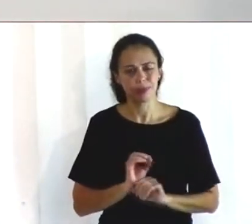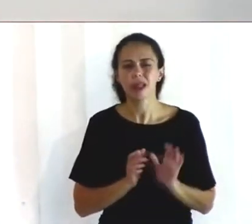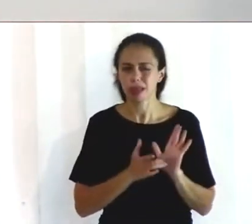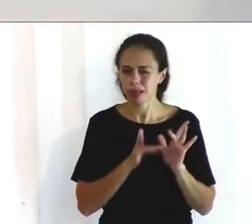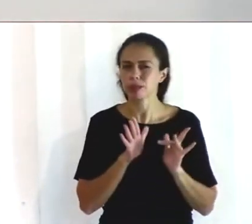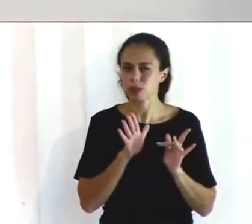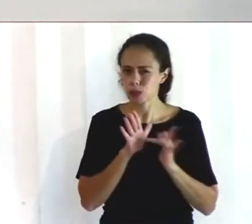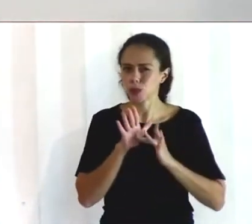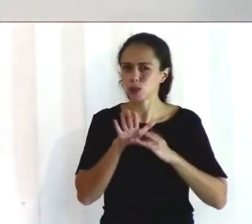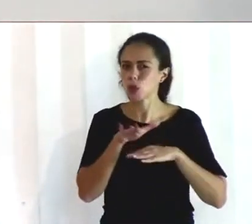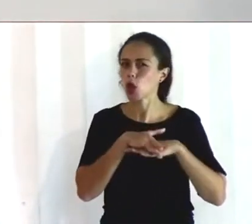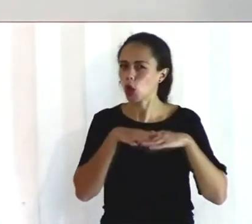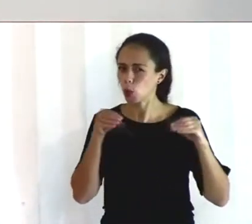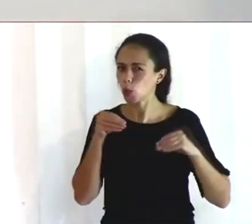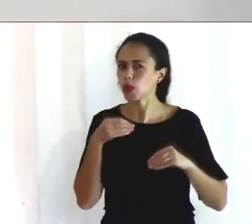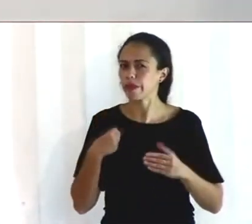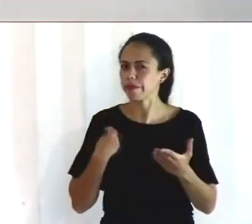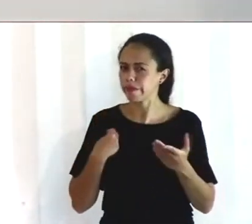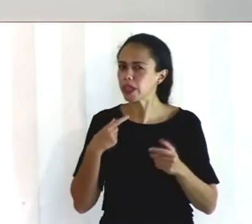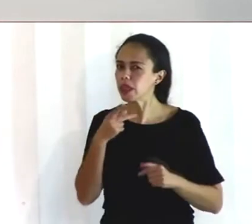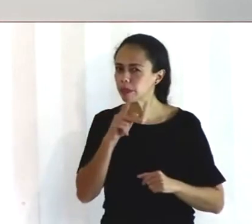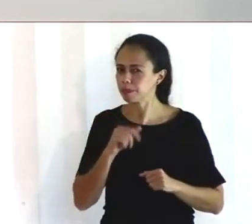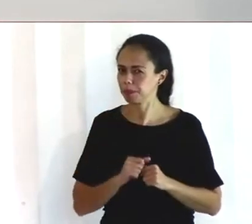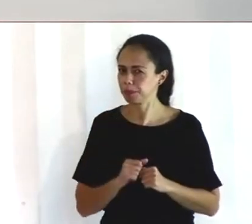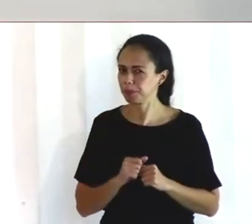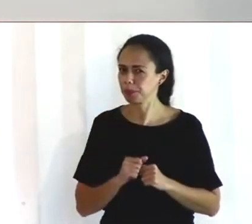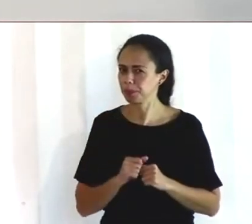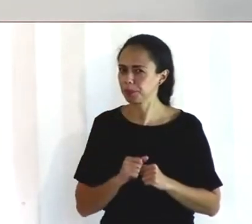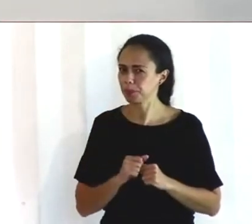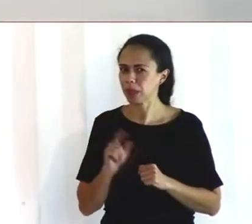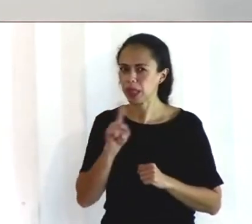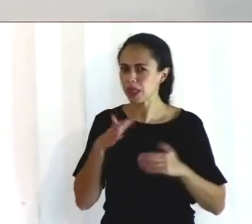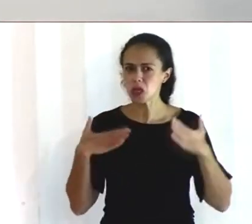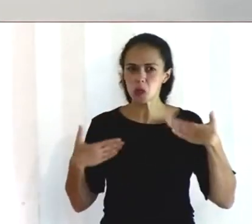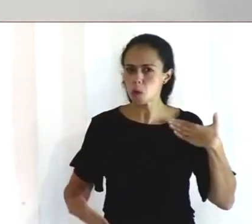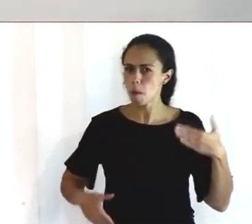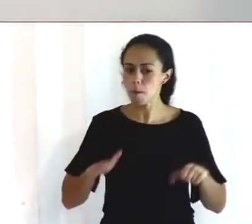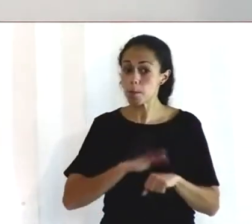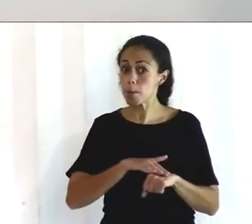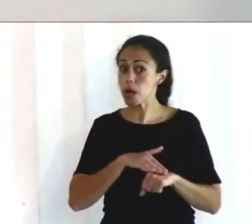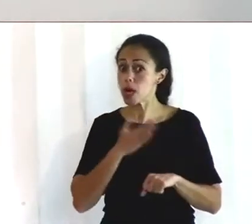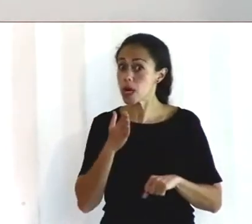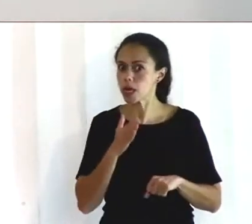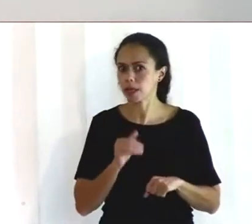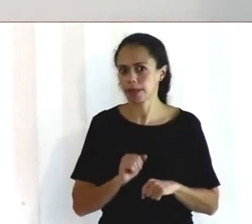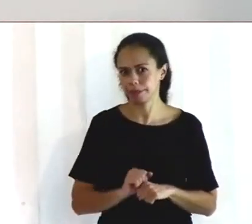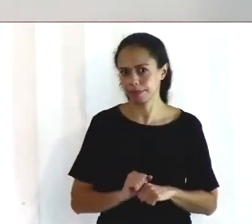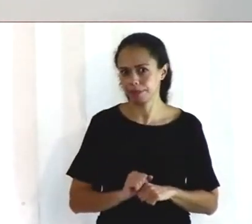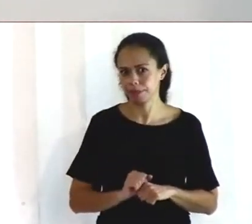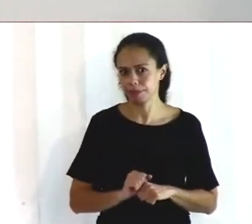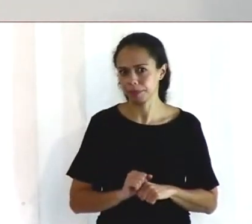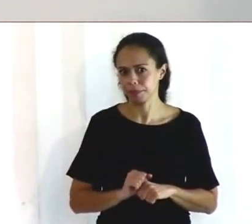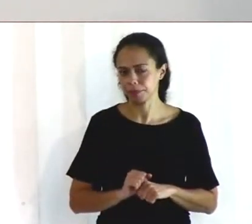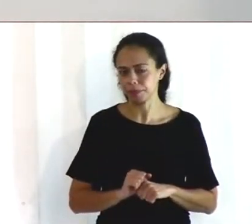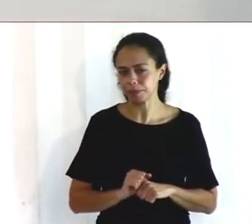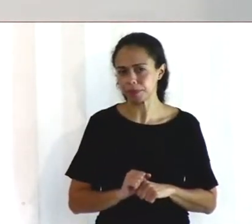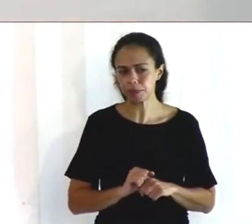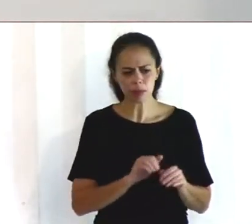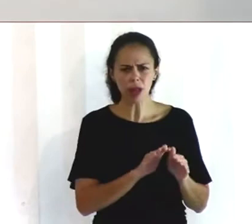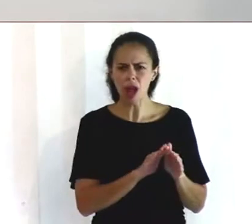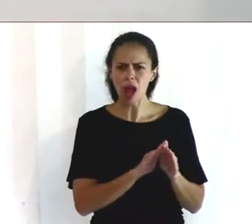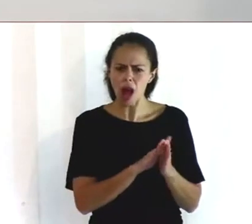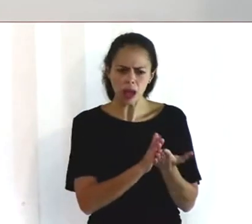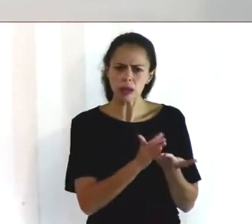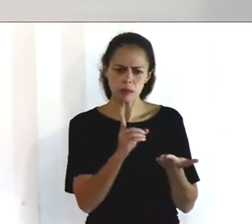A passagem mostra curas de Jesus e o seu poder. A passagem é para mostrar que Jesus tem